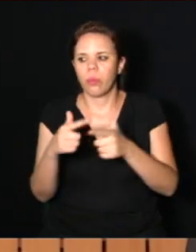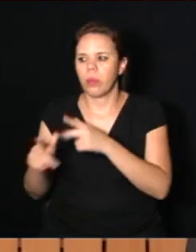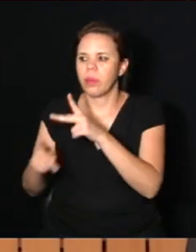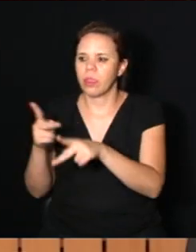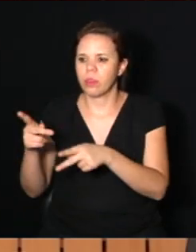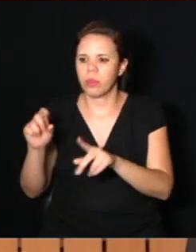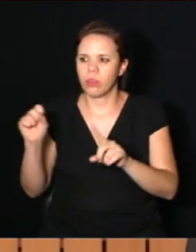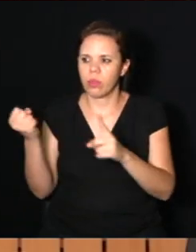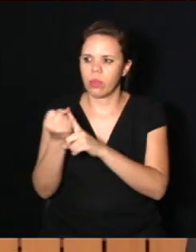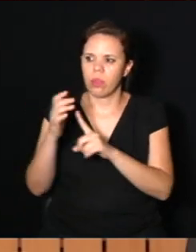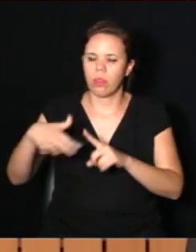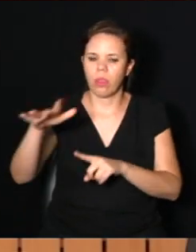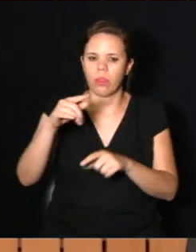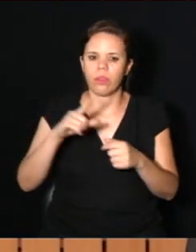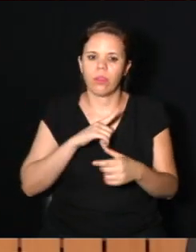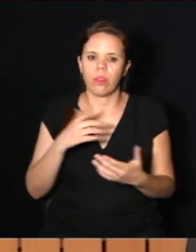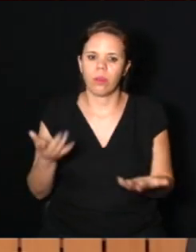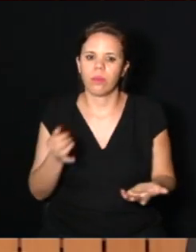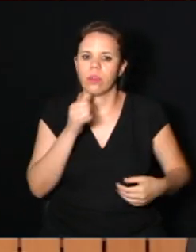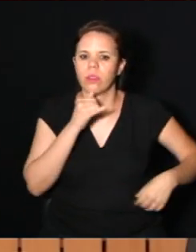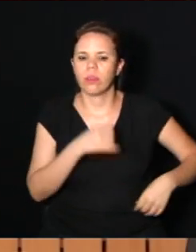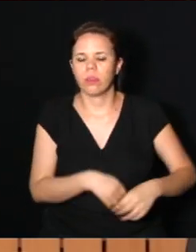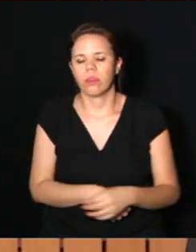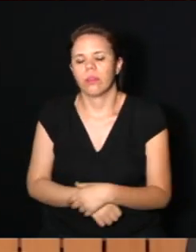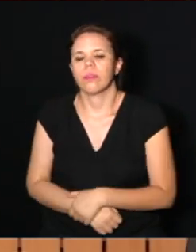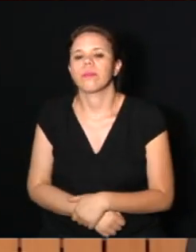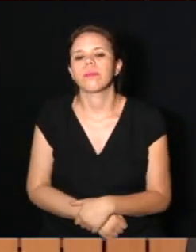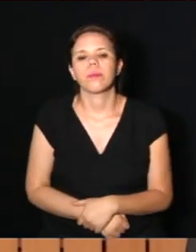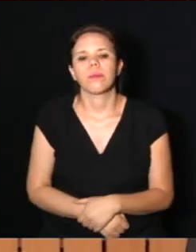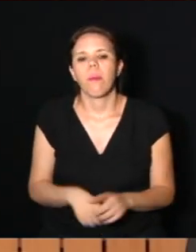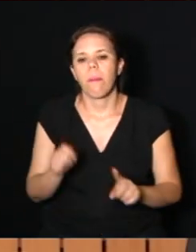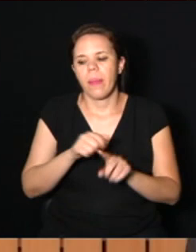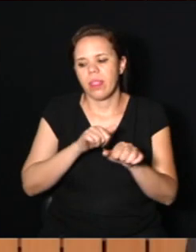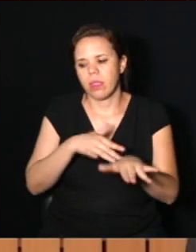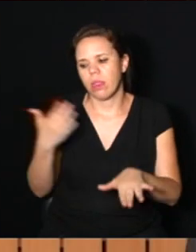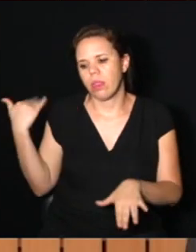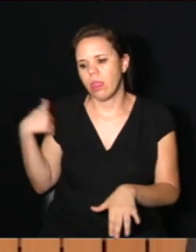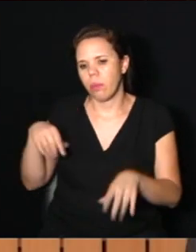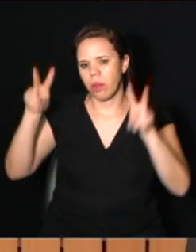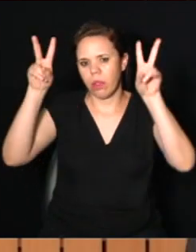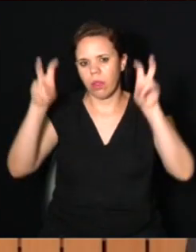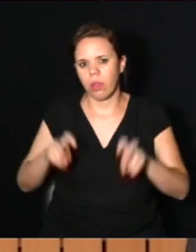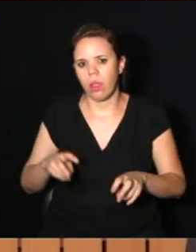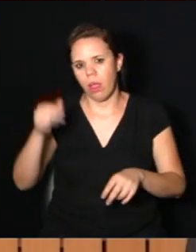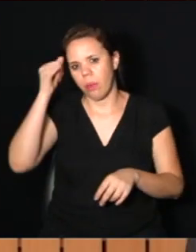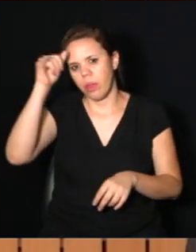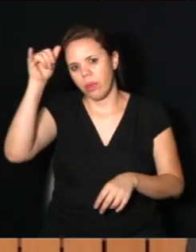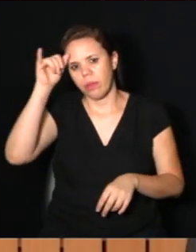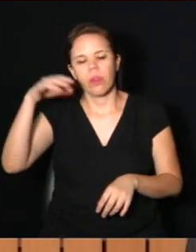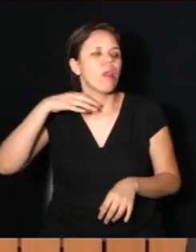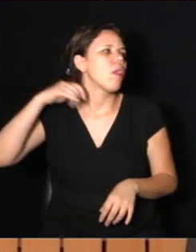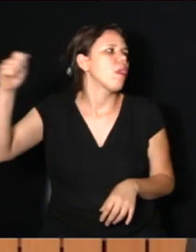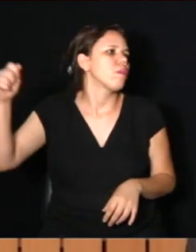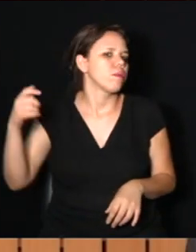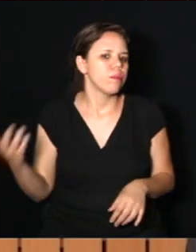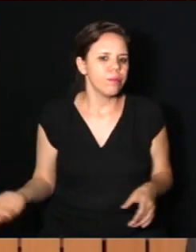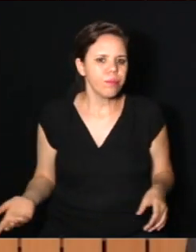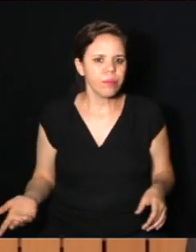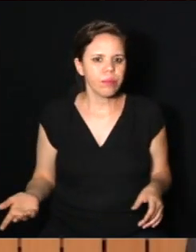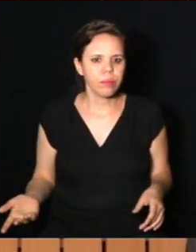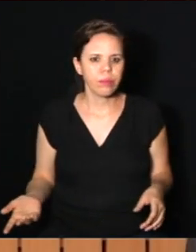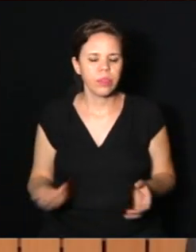sociedade, demanda, né? Por exemplo, a gente passou pelo mês de setembro em que a temática era da prevenção do suicídio,